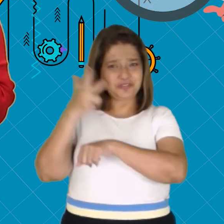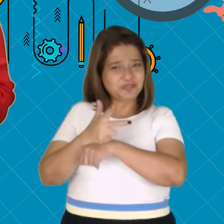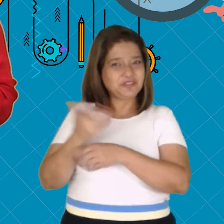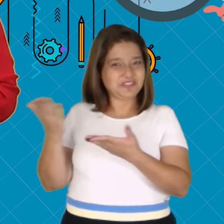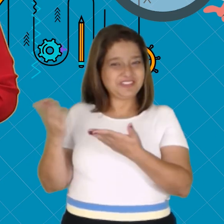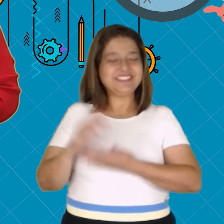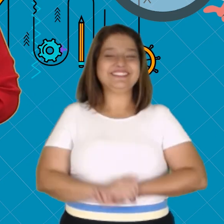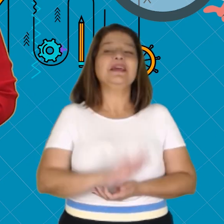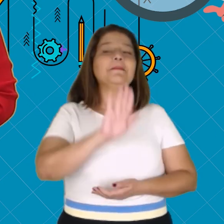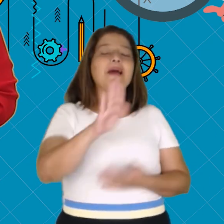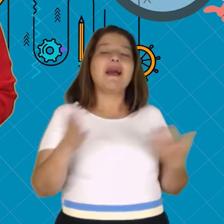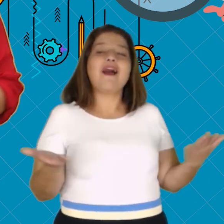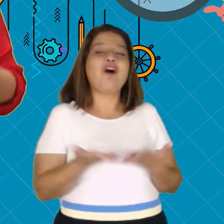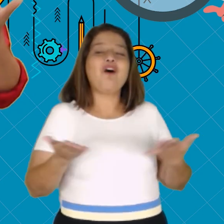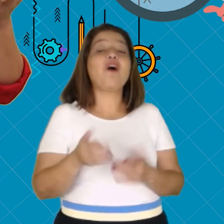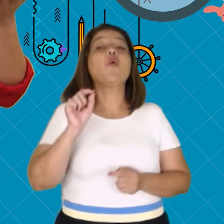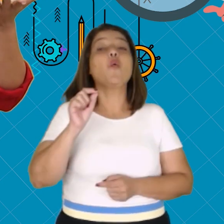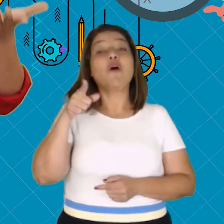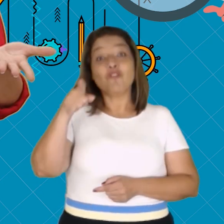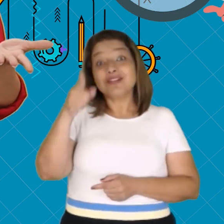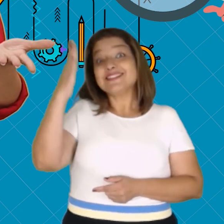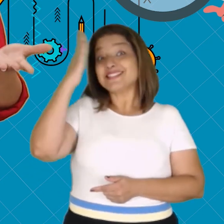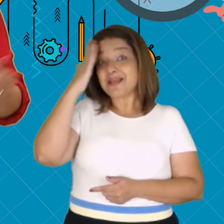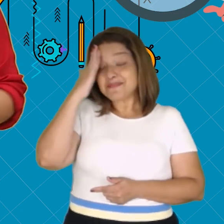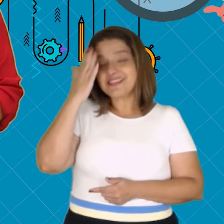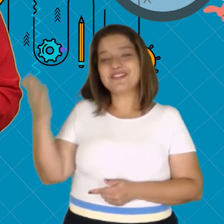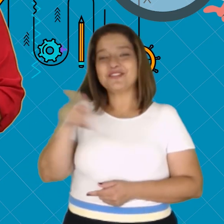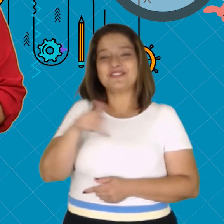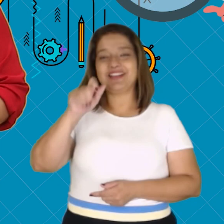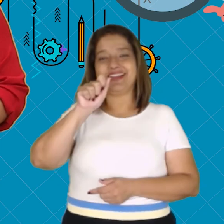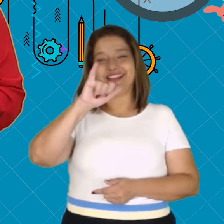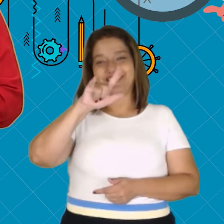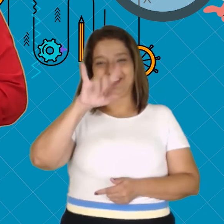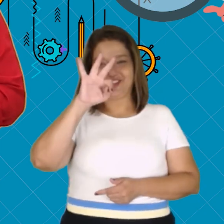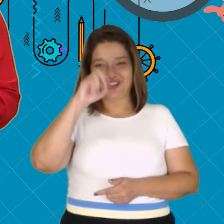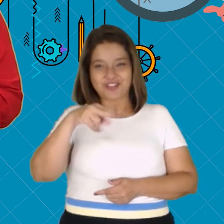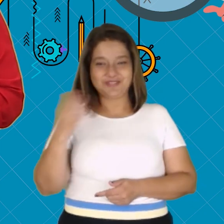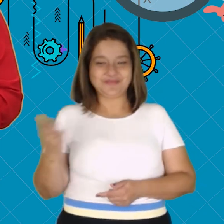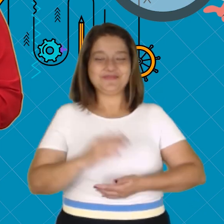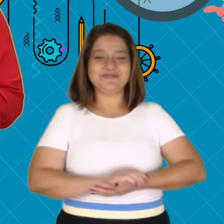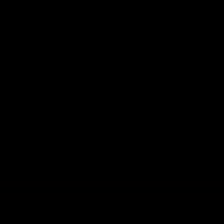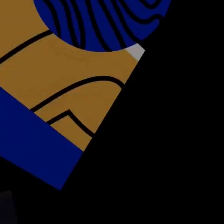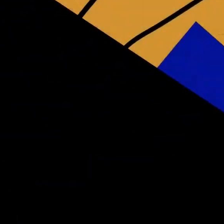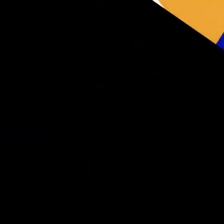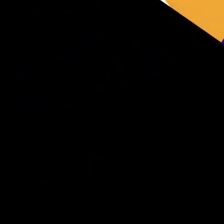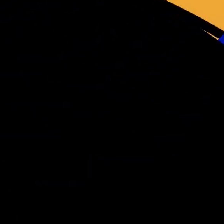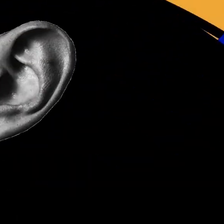de hoje. E agora, vamos com Você Sabia com o professor Ailton.